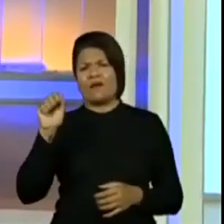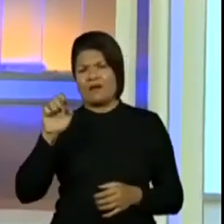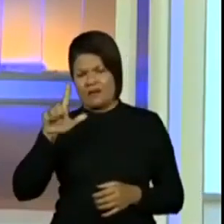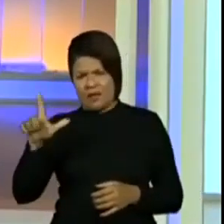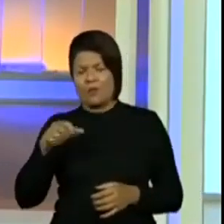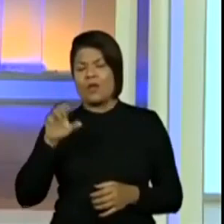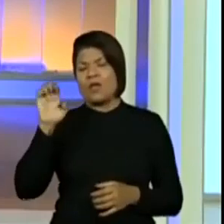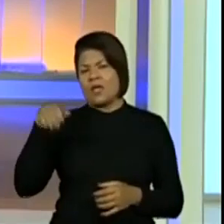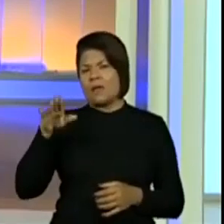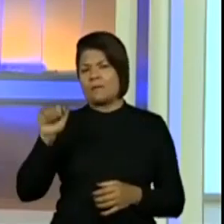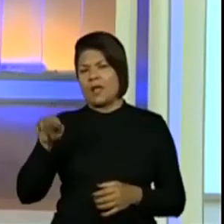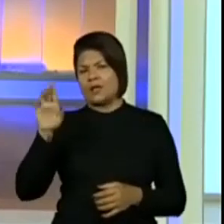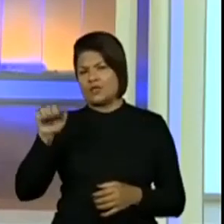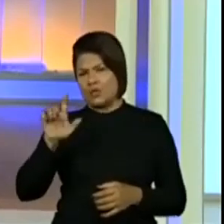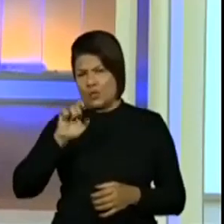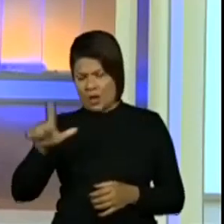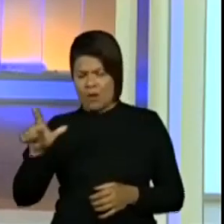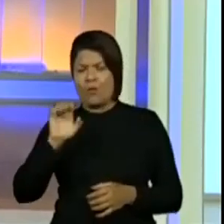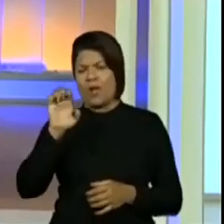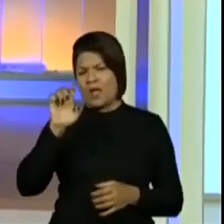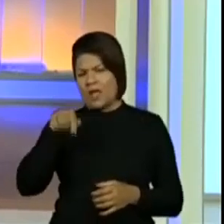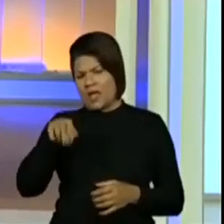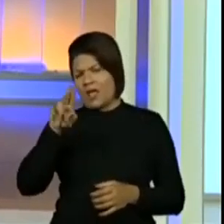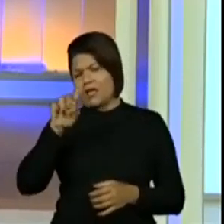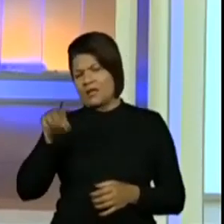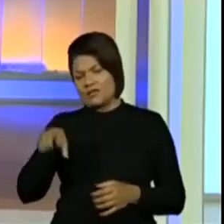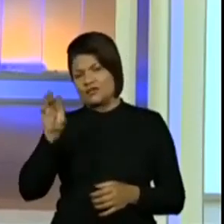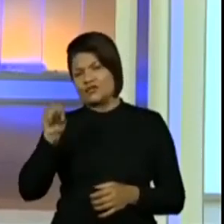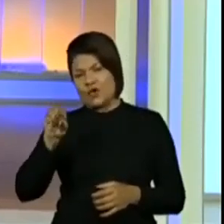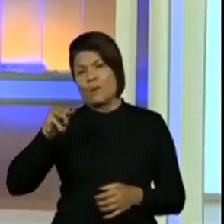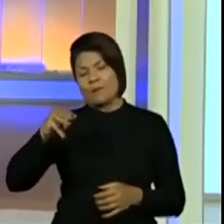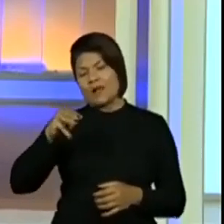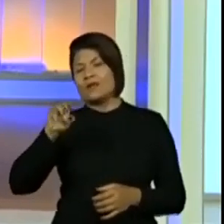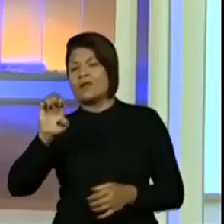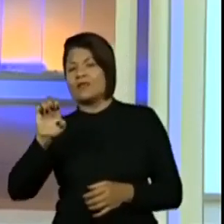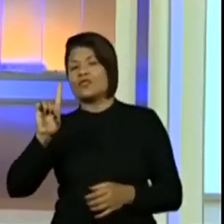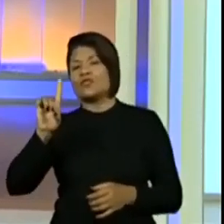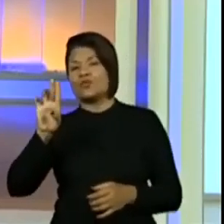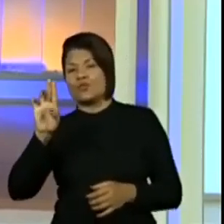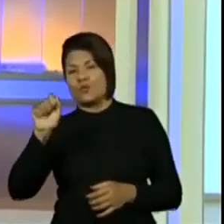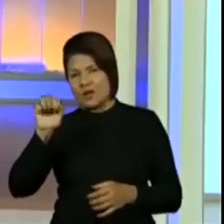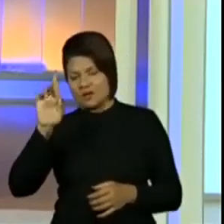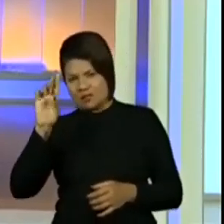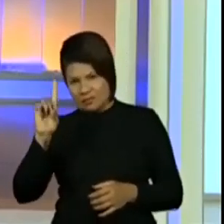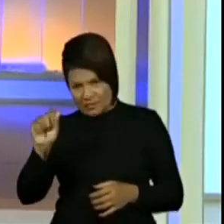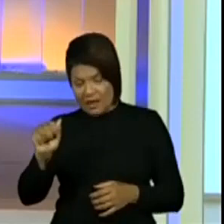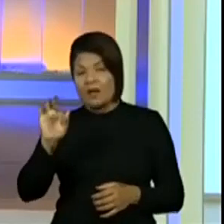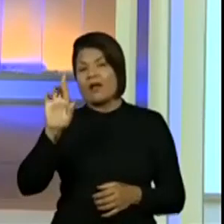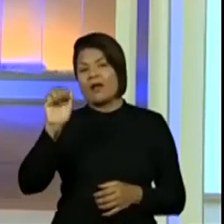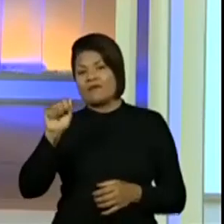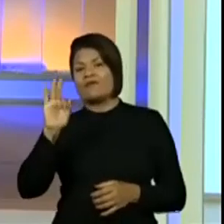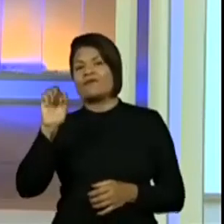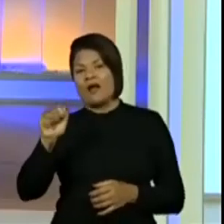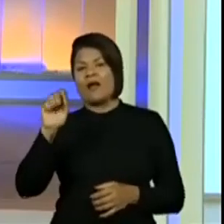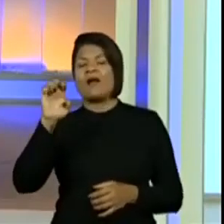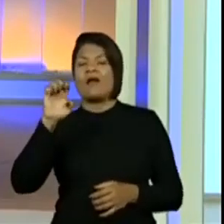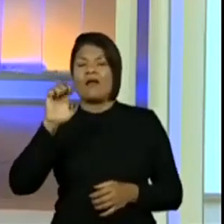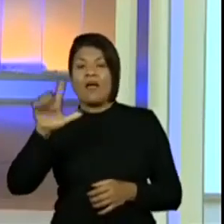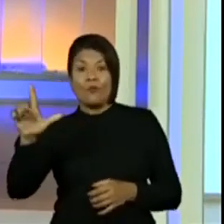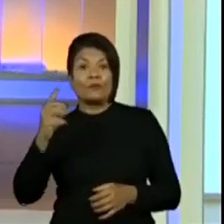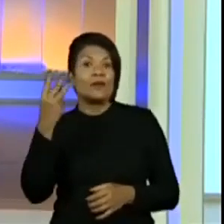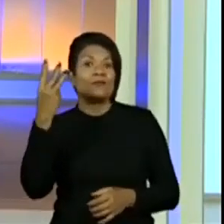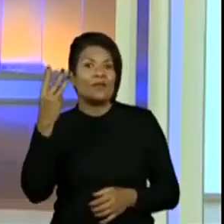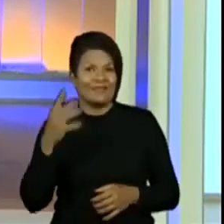Emanuela, Miguel, Enzo, Maria Eduarda, Giovana, Rafael, Pedro, Rafael.